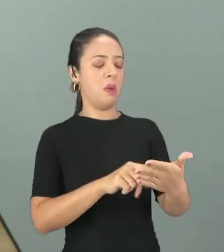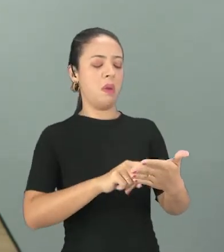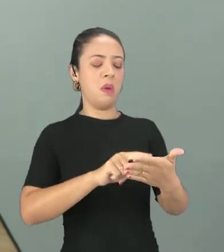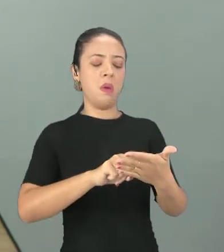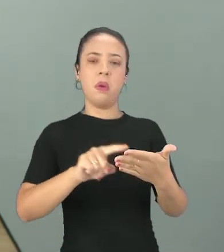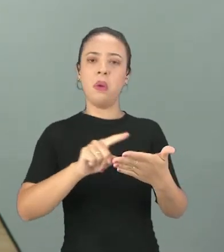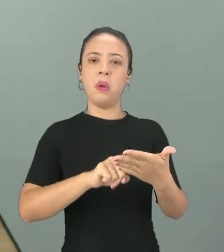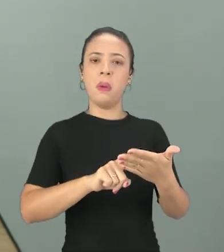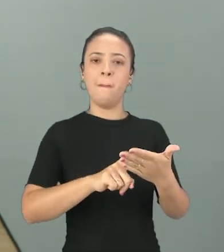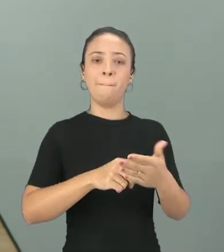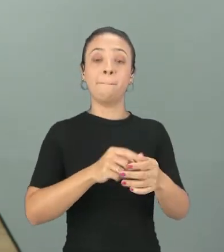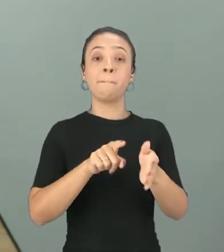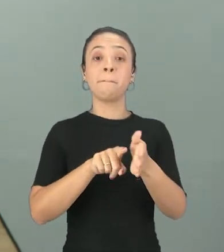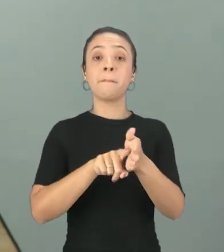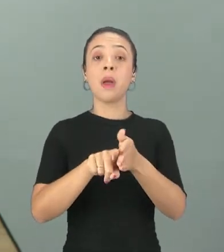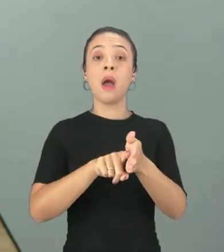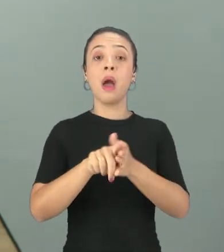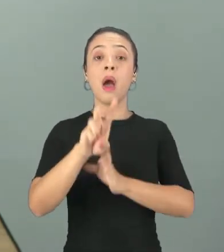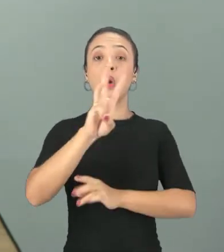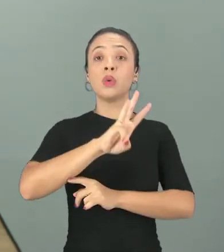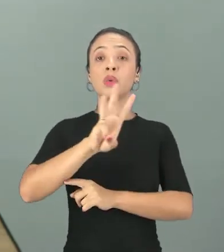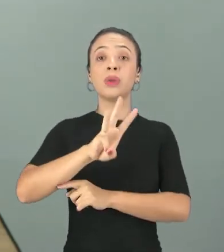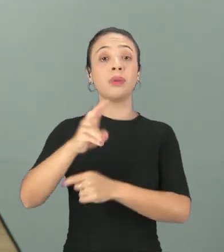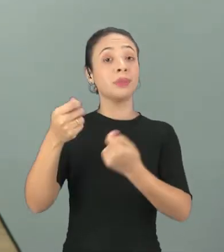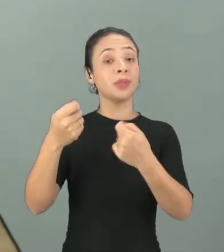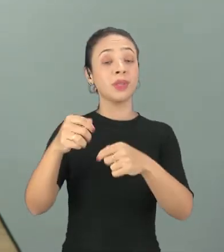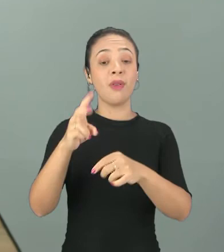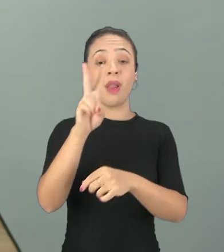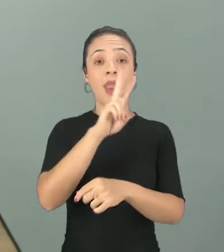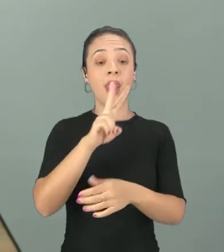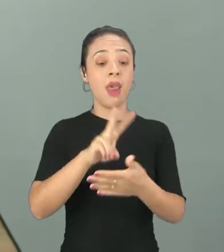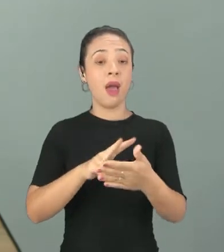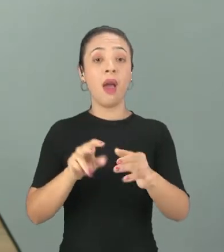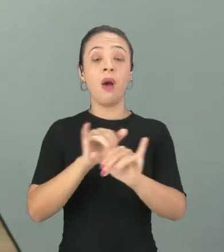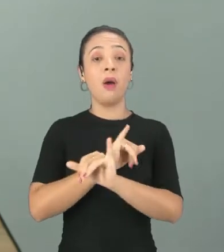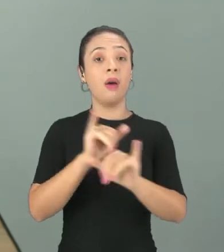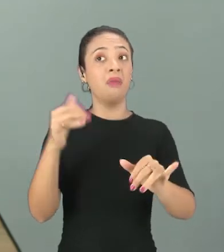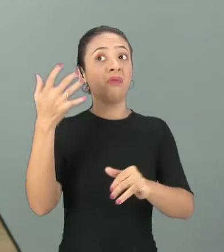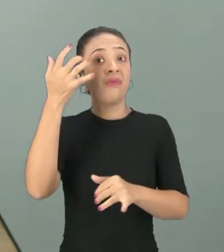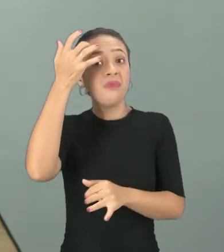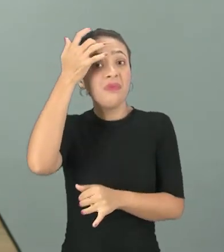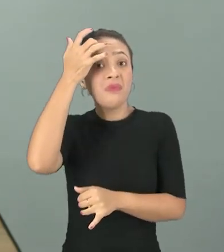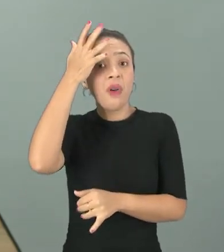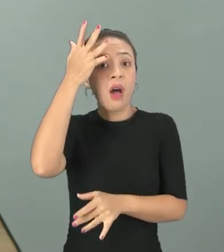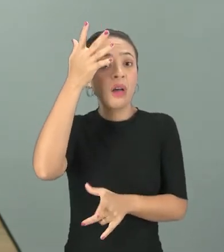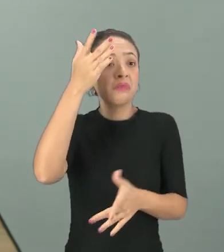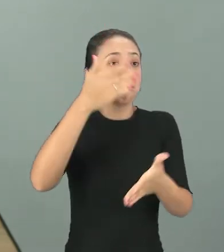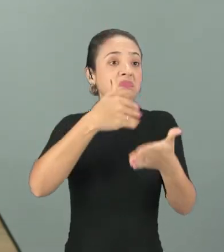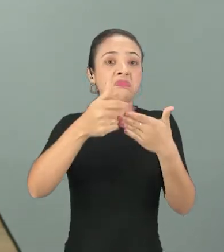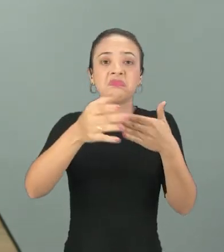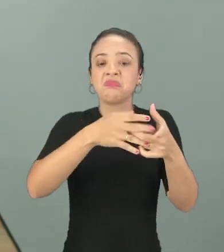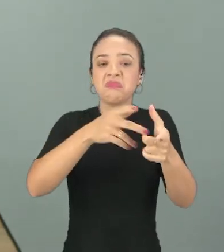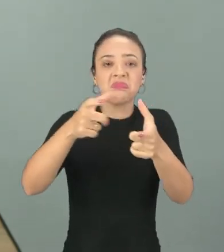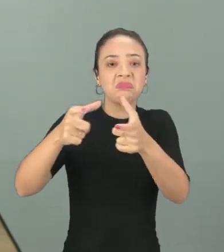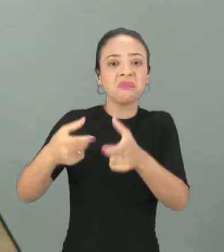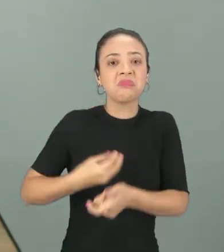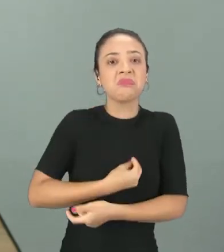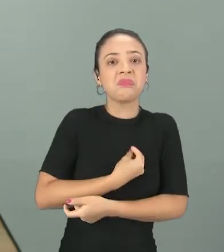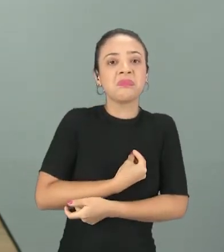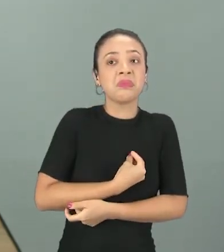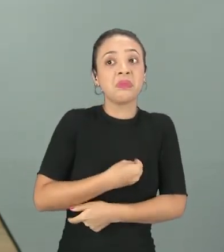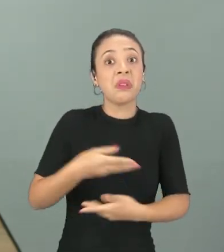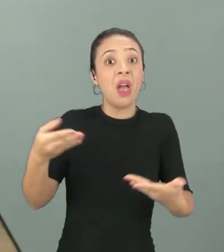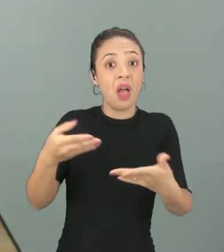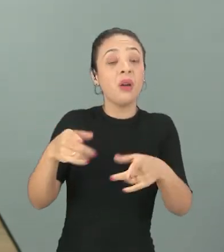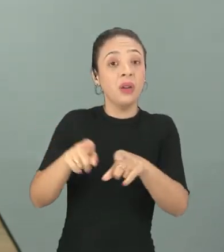simples site, eu poderia ler uma notícia com facilidade em qualquer lugar que eu estivesse, principalmente